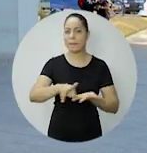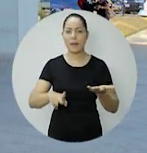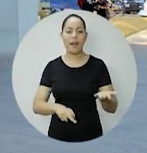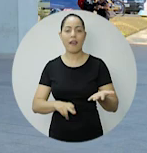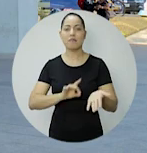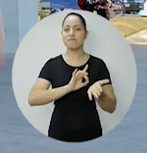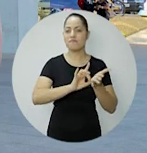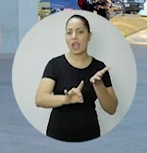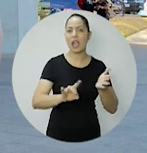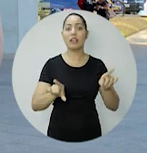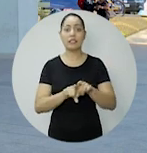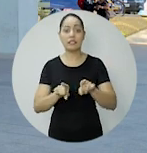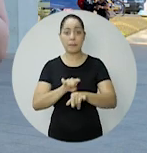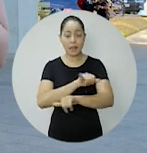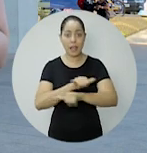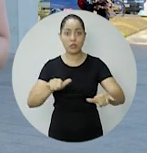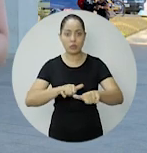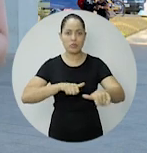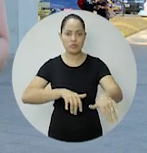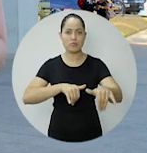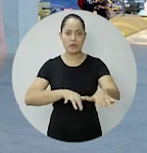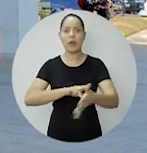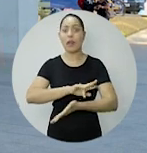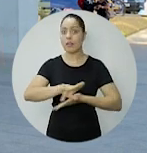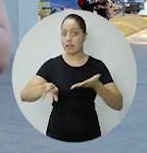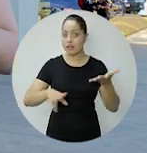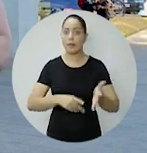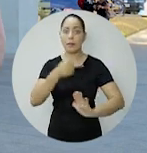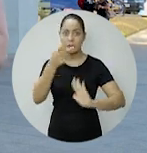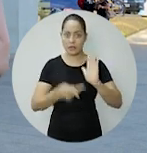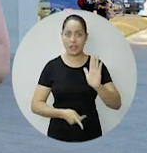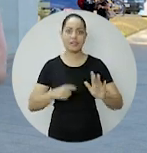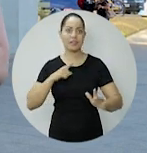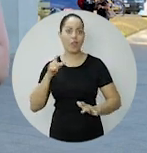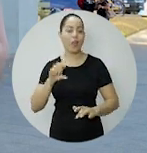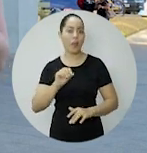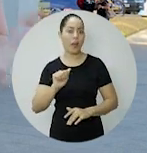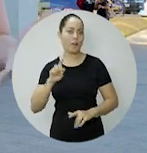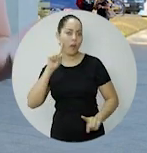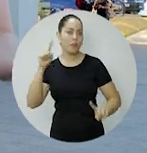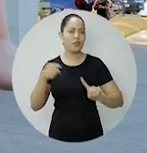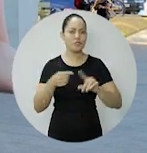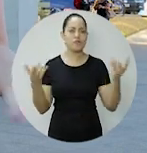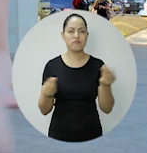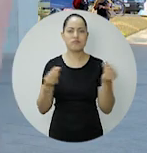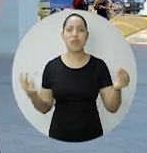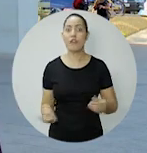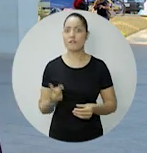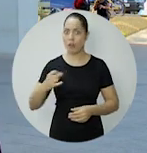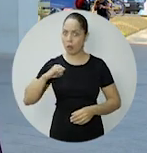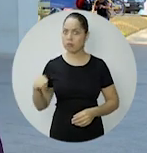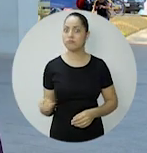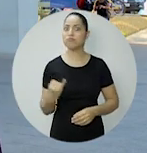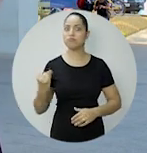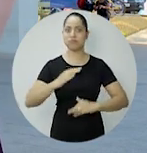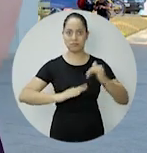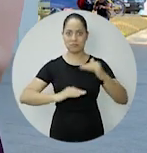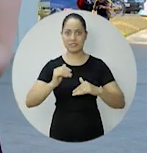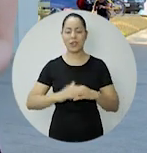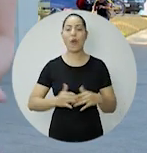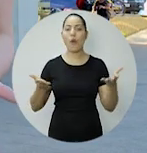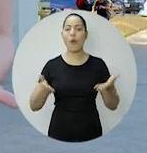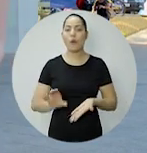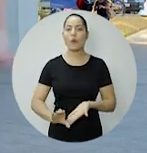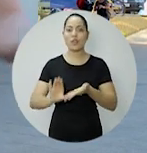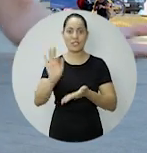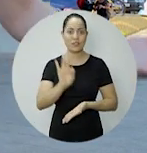projetos. A OAB tem como objetivo agregar valores nesta brilhante carreira. Por isso, estou aqui em frente à sede do Conselho